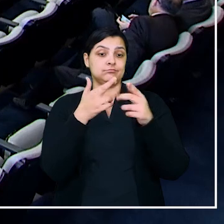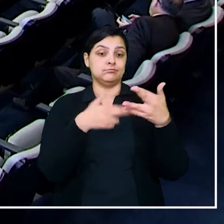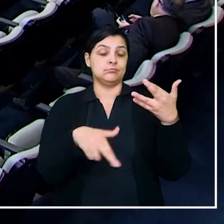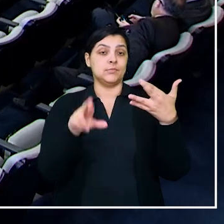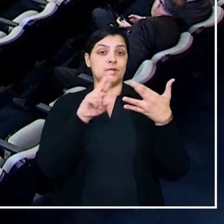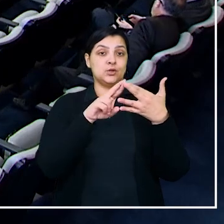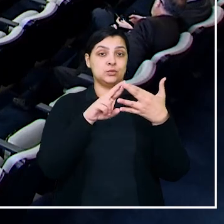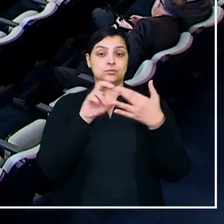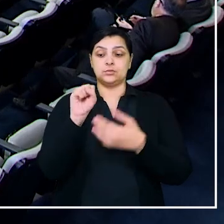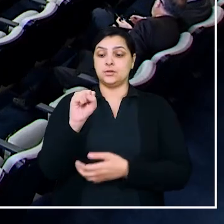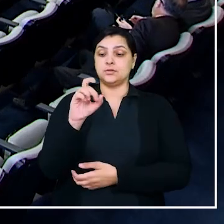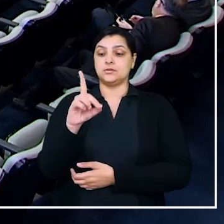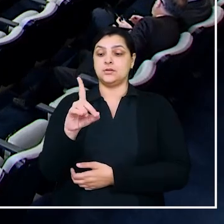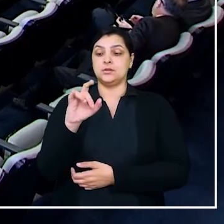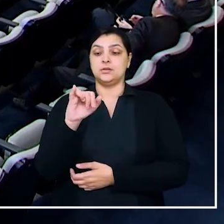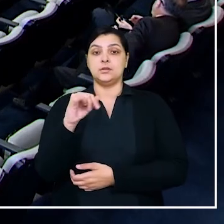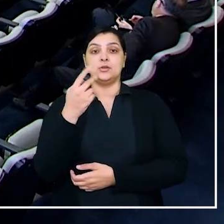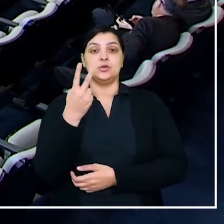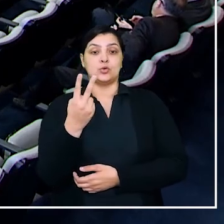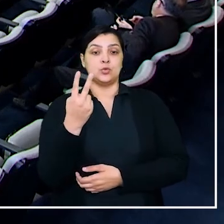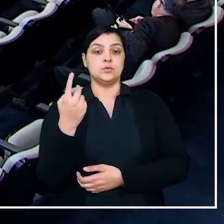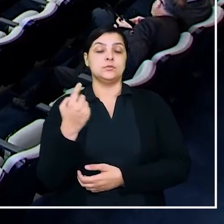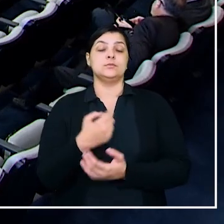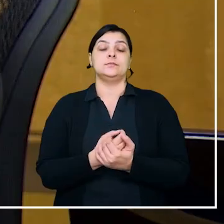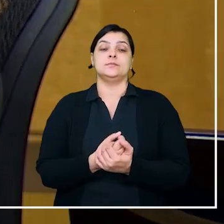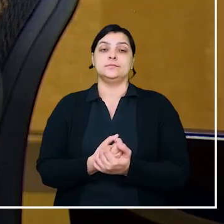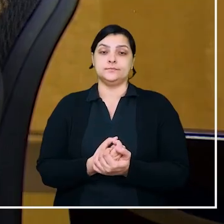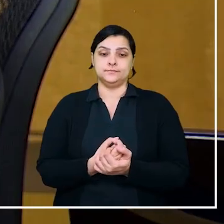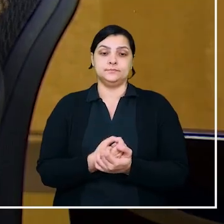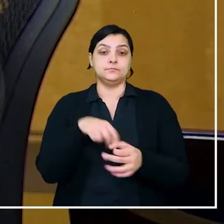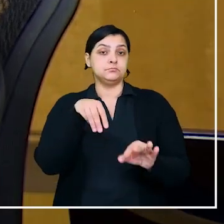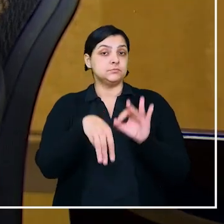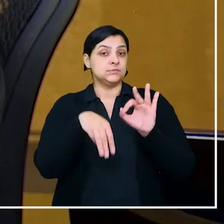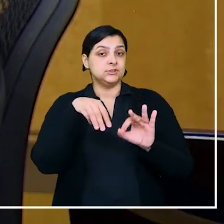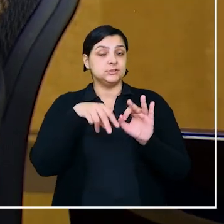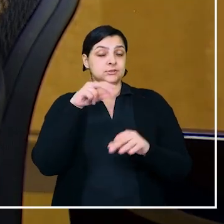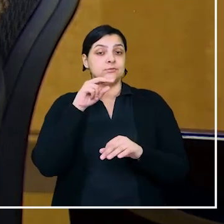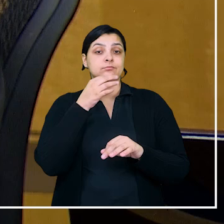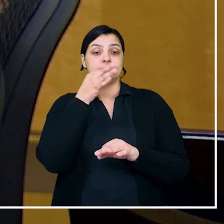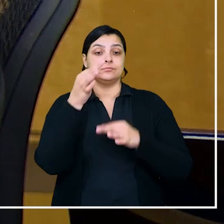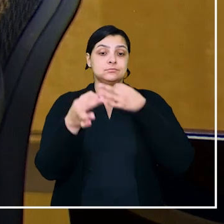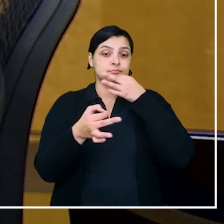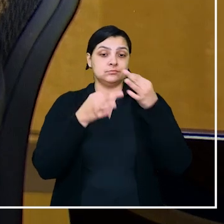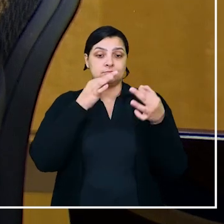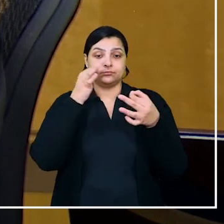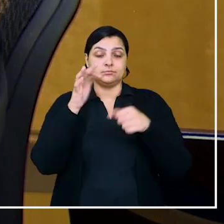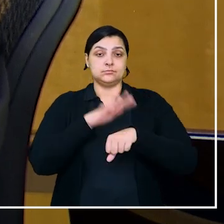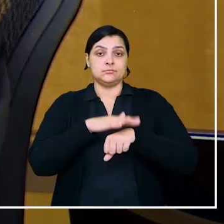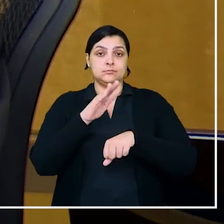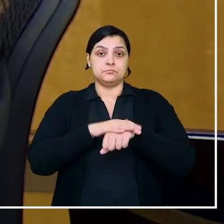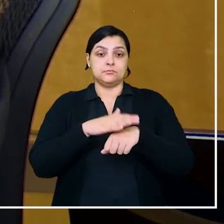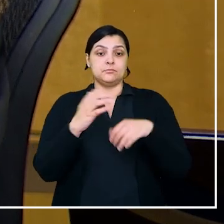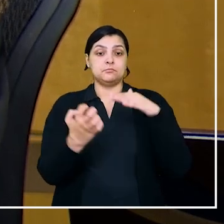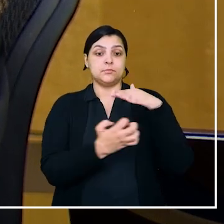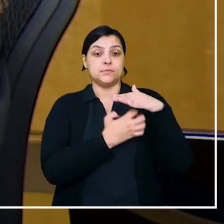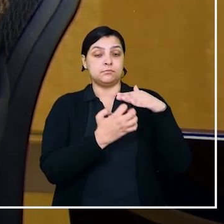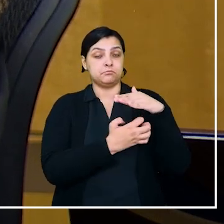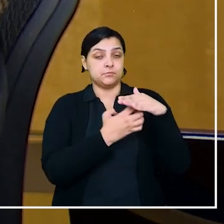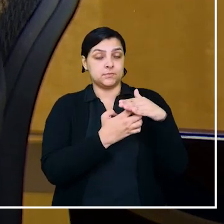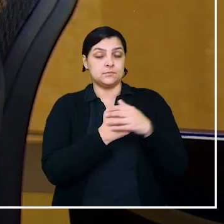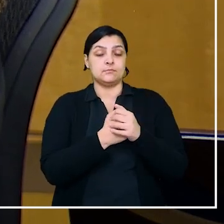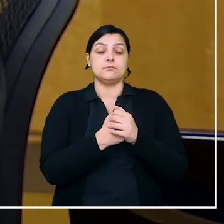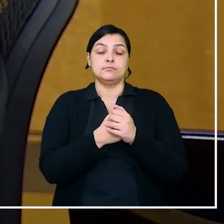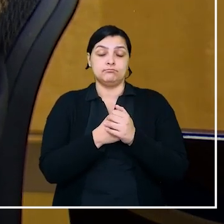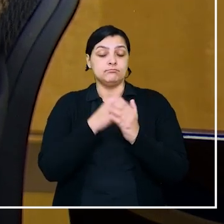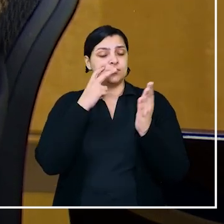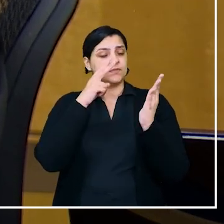recurso na seção 2 de dissídios individuais. O ministro considerou os argumentos apresentados pela empregadora.